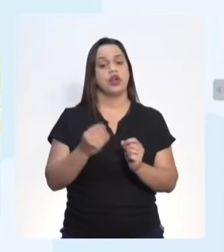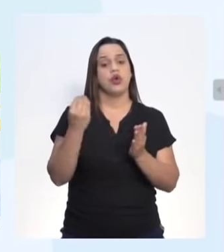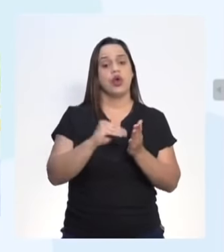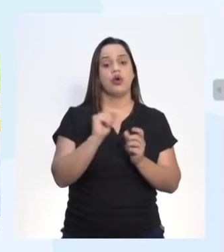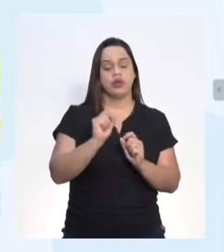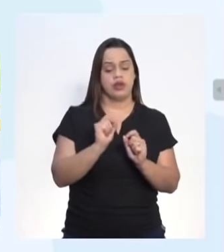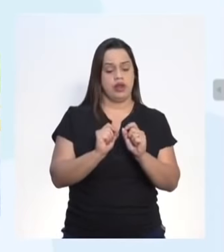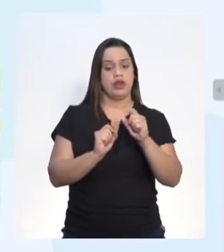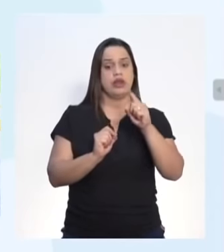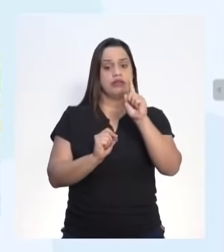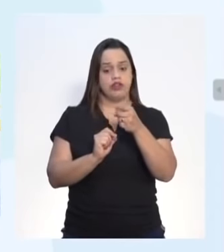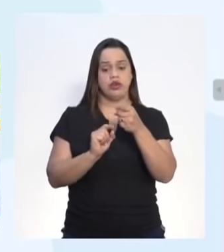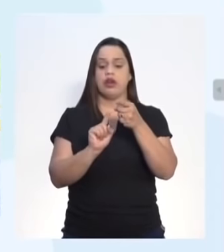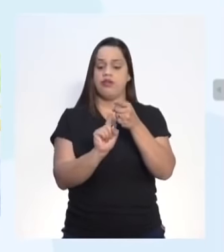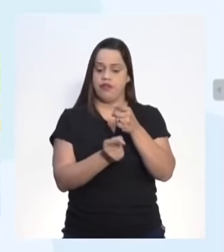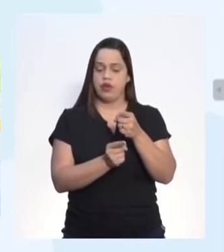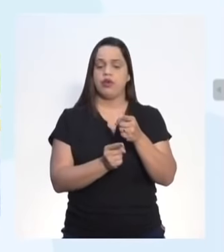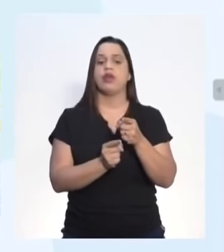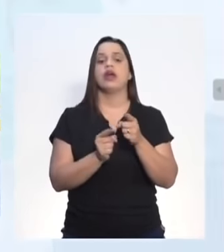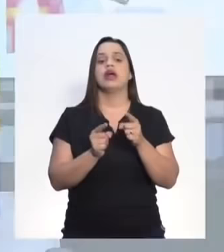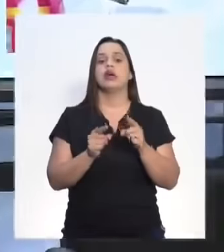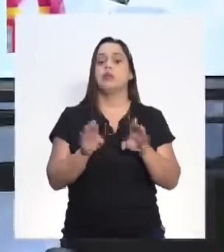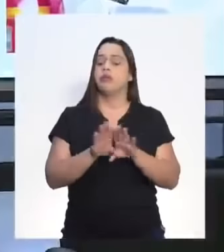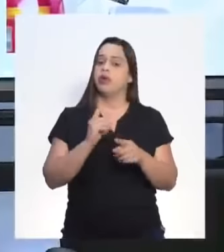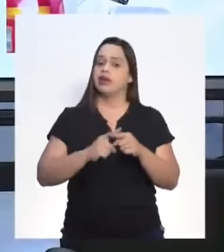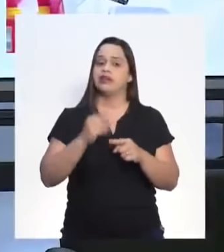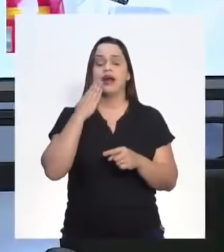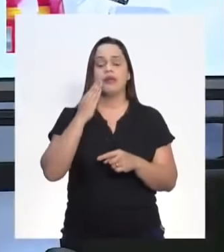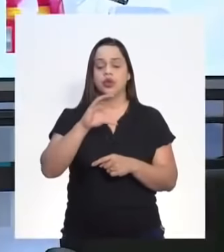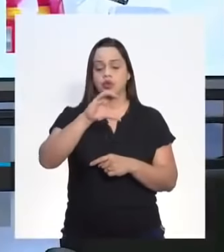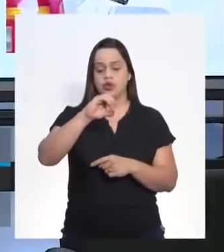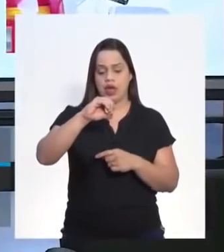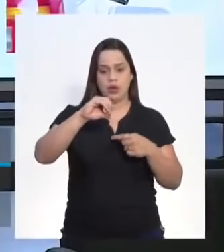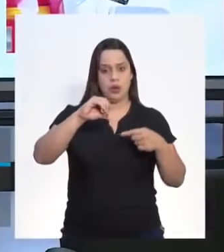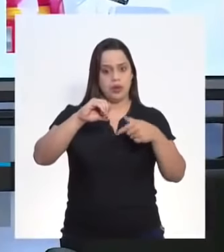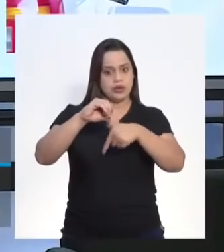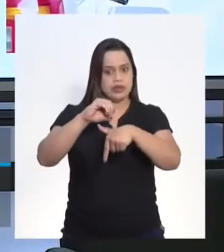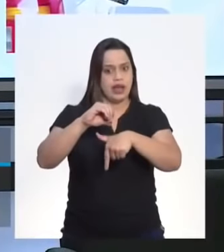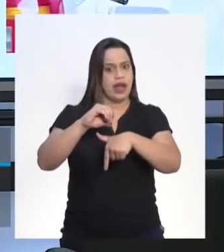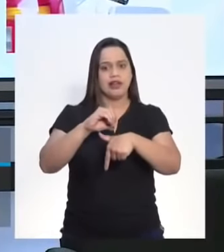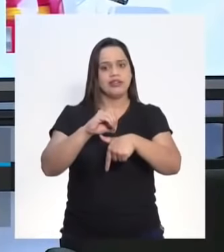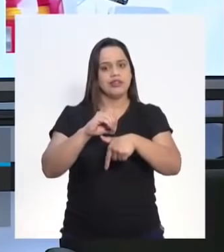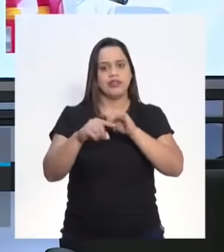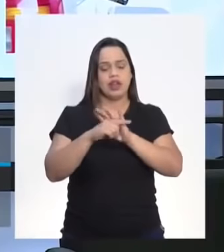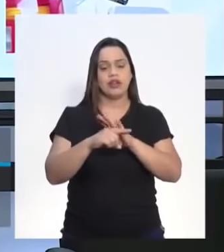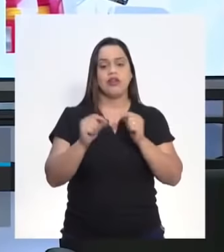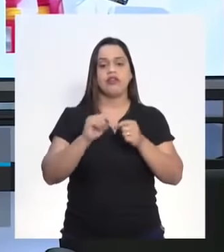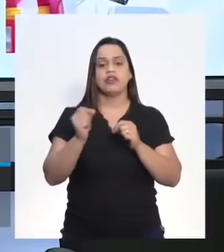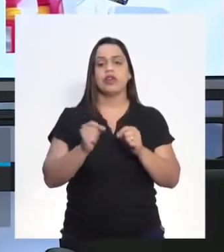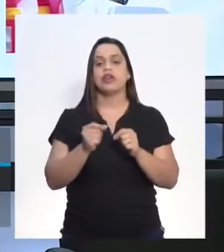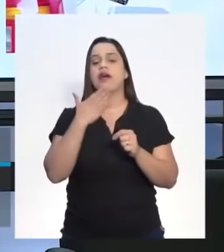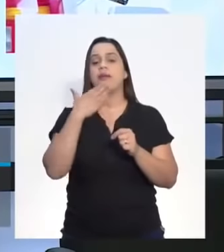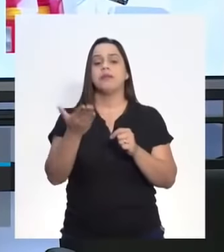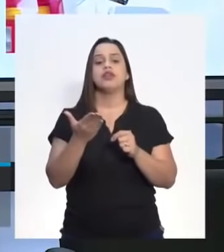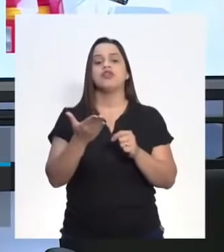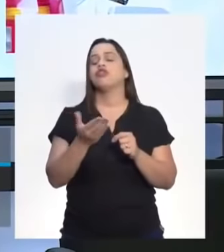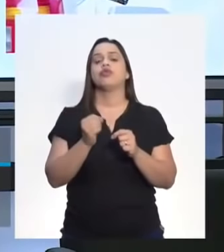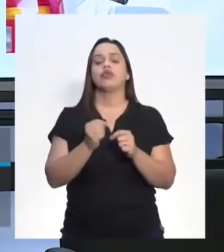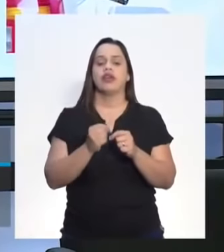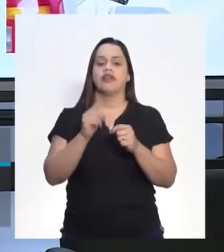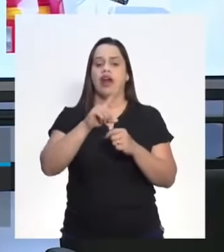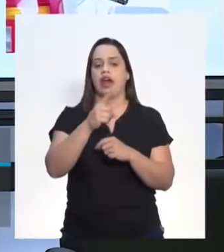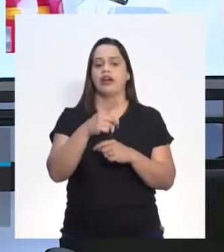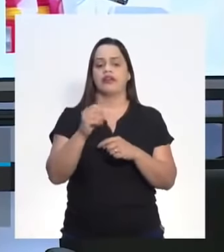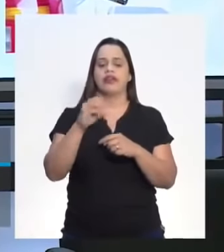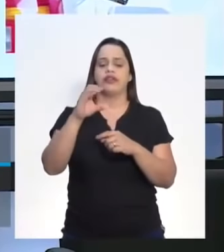sabe, o zero ele não vai subtrair o 7, nem do 4, nem do 9. Então, a gente vai recorrer lá ao 2, né? Aquela coisa clássica,